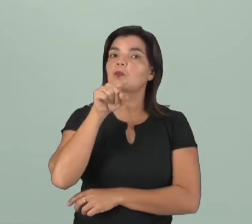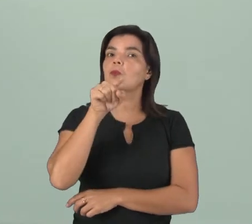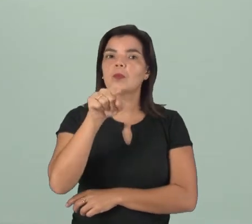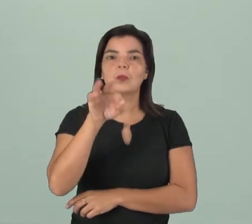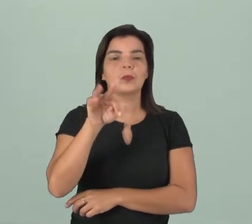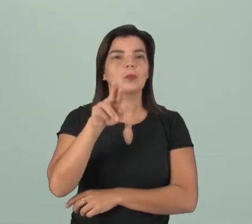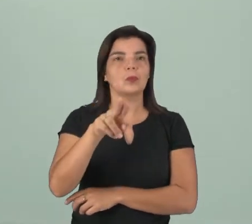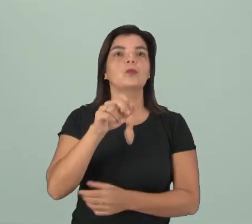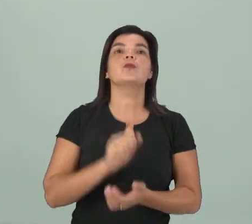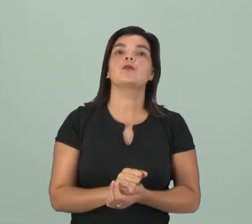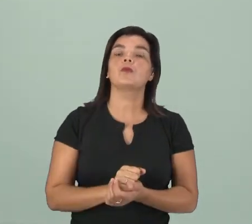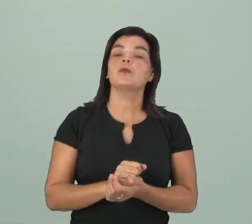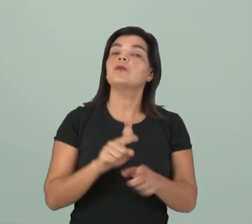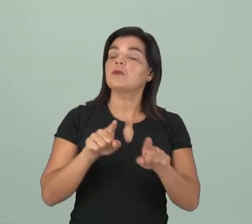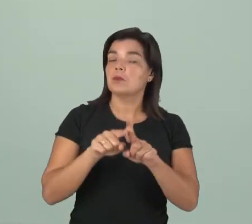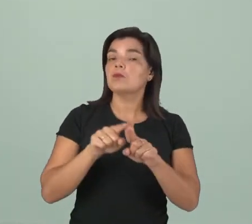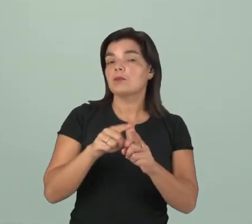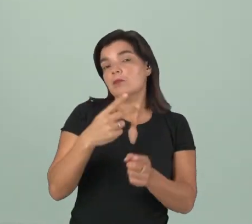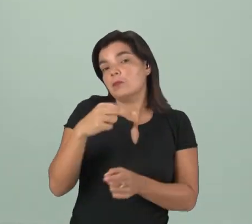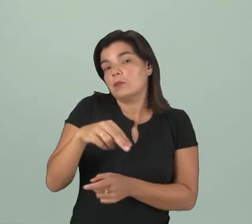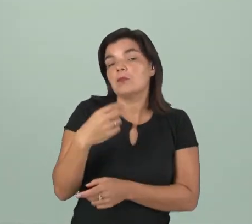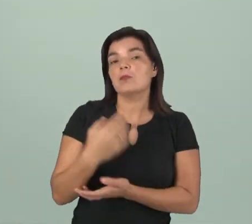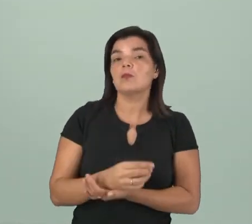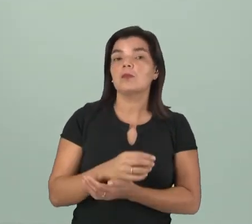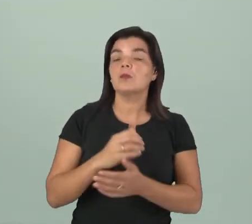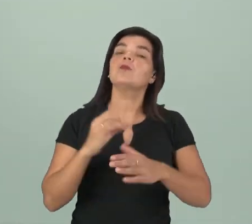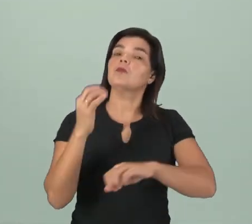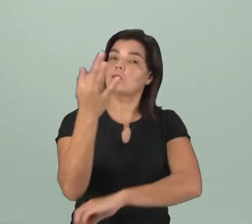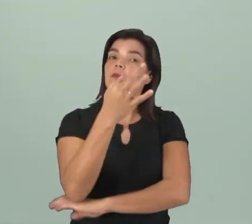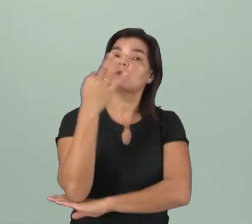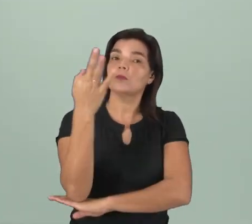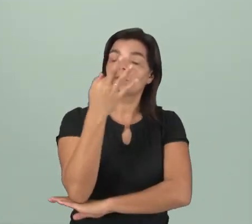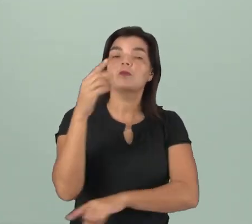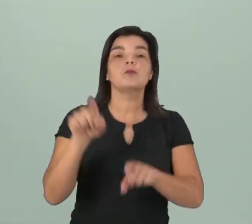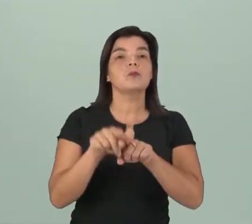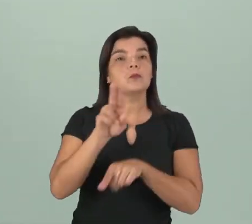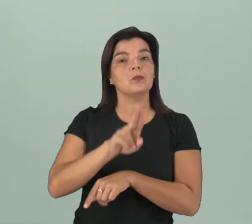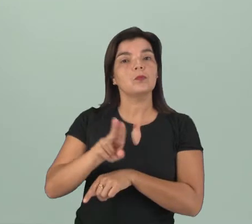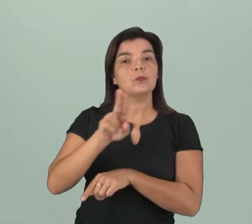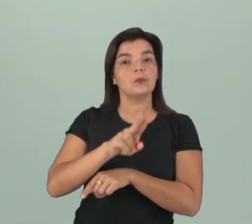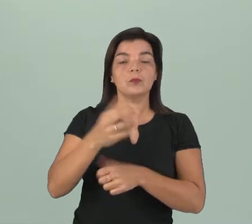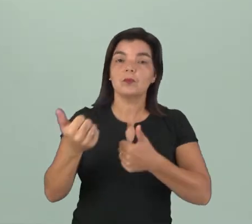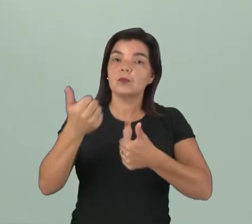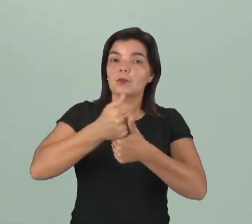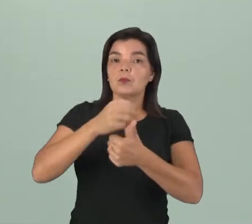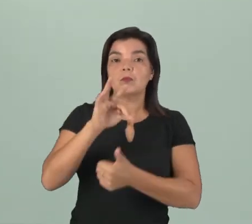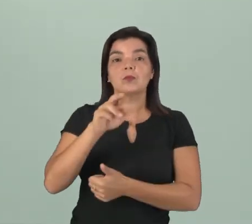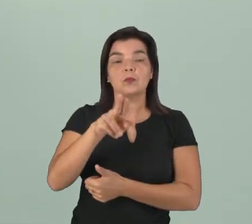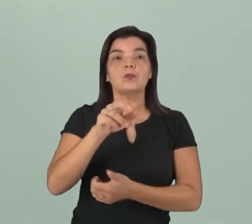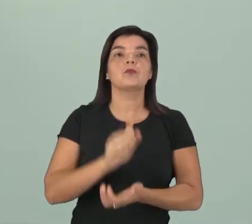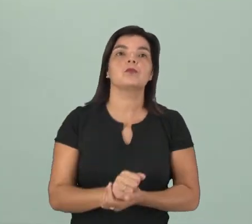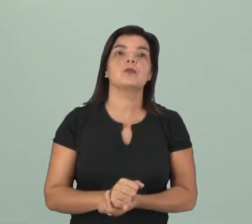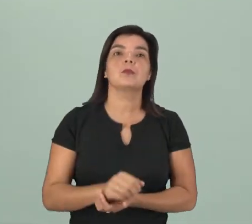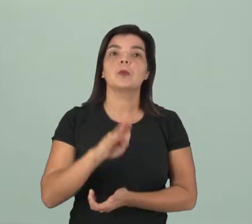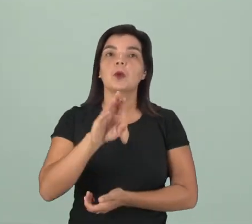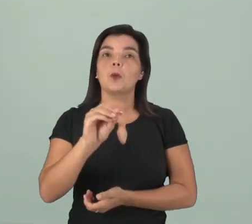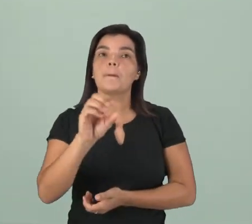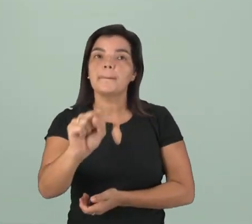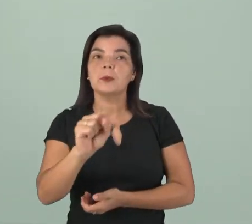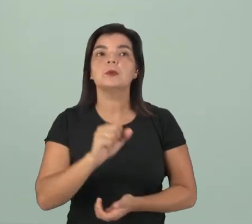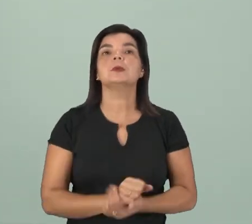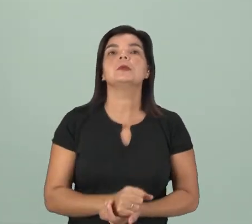tu, que é um pronome informal na língua espanhola. O pronome pessoal que eles utilizam para substituir o tu é o vos,